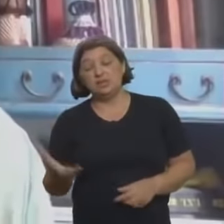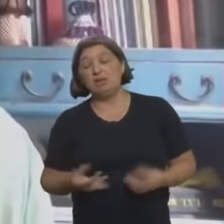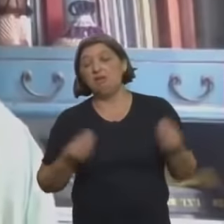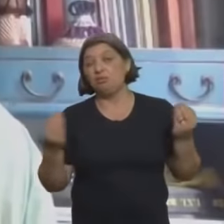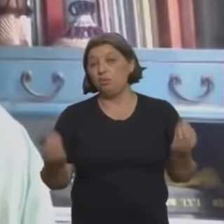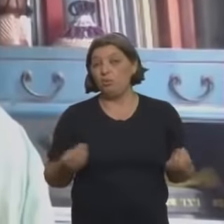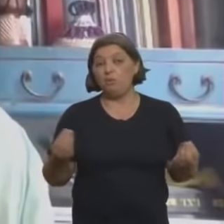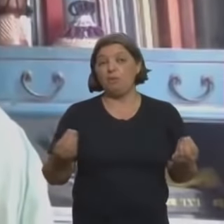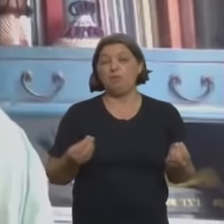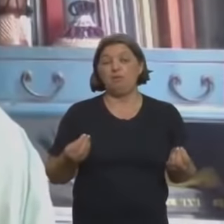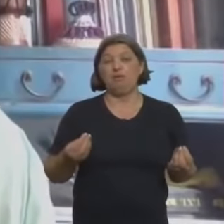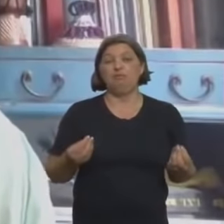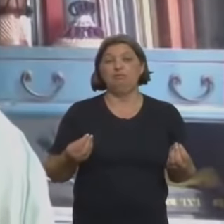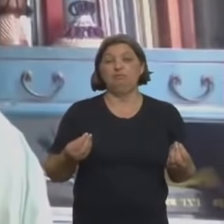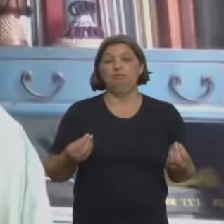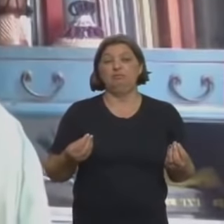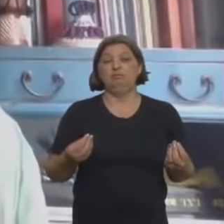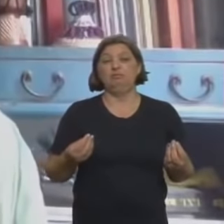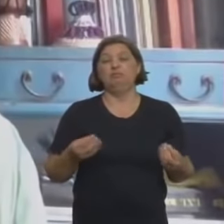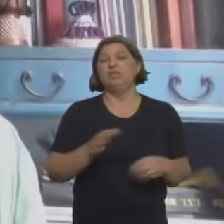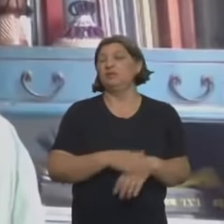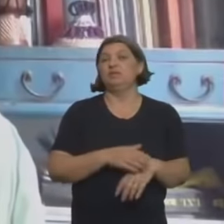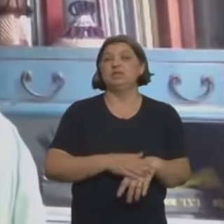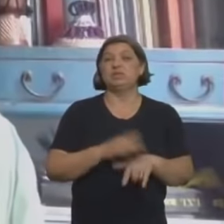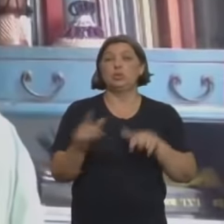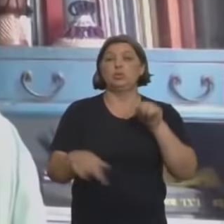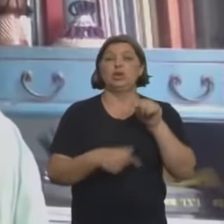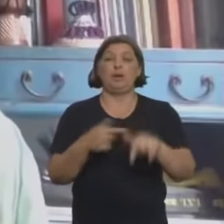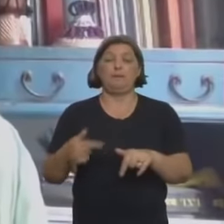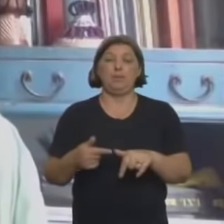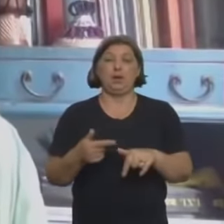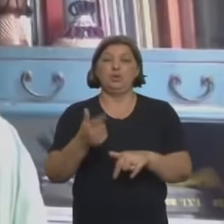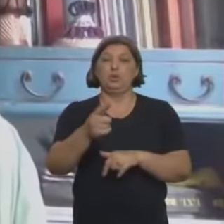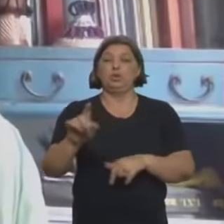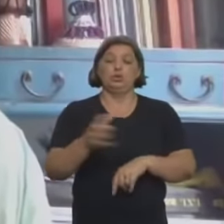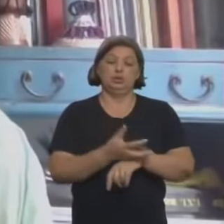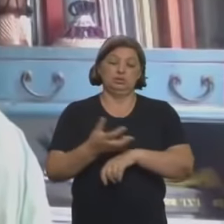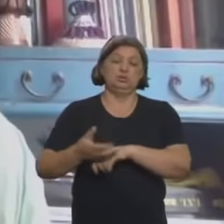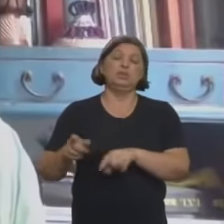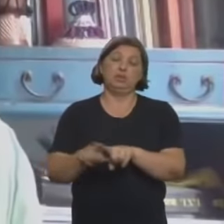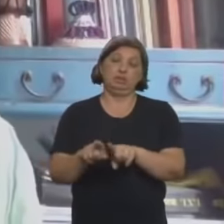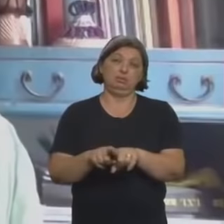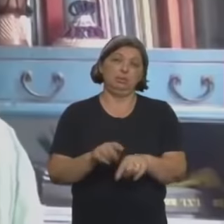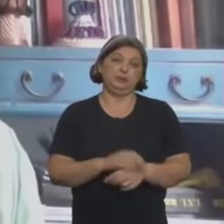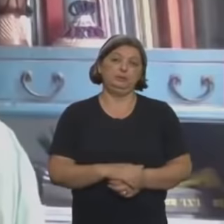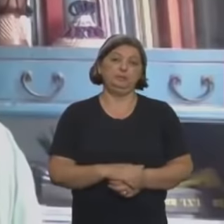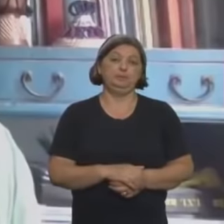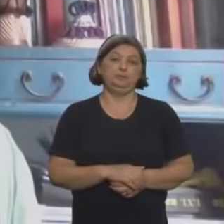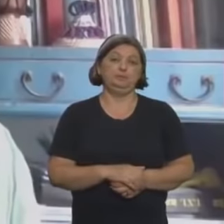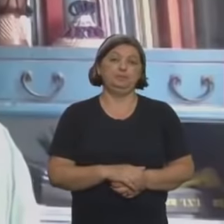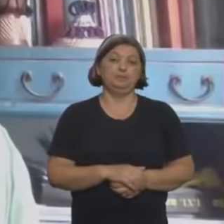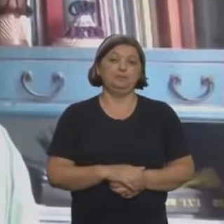isso como é que vocês estão fazendo esse trabalho aí com as outras disciplinas também, tá?